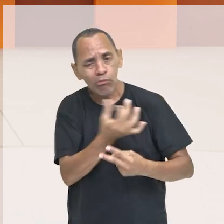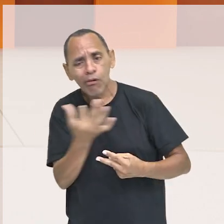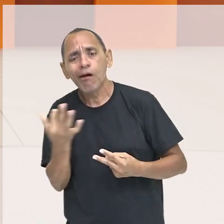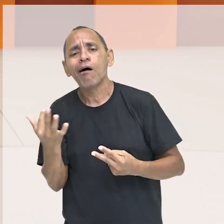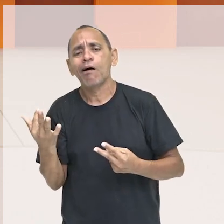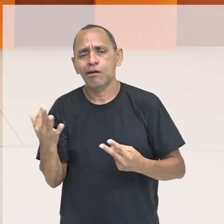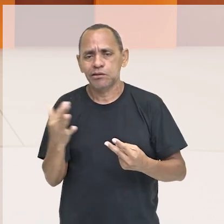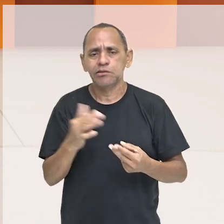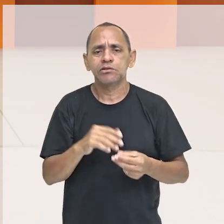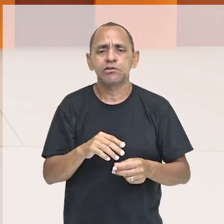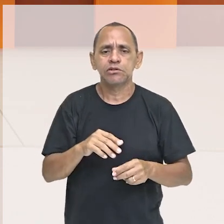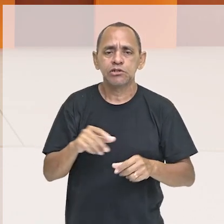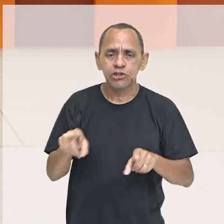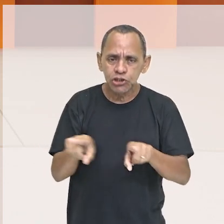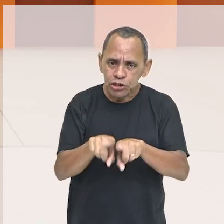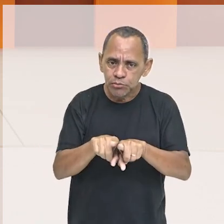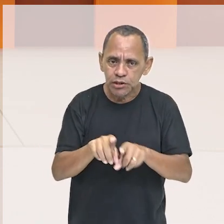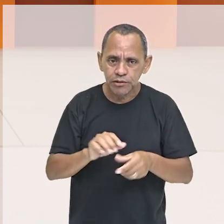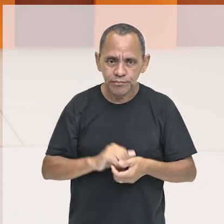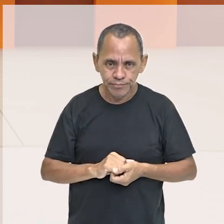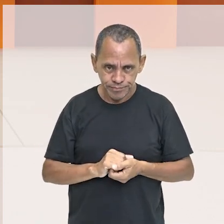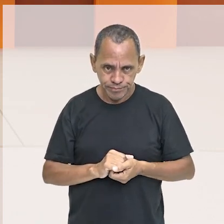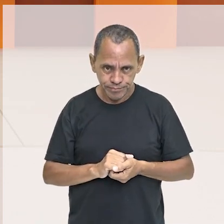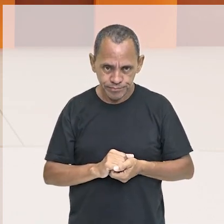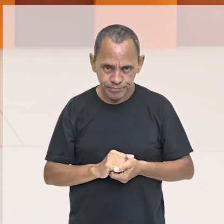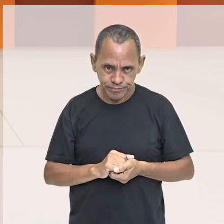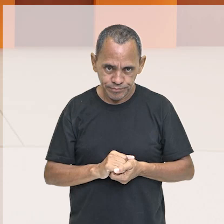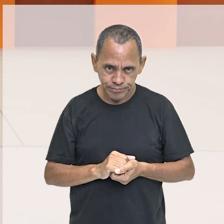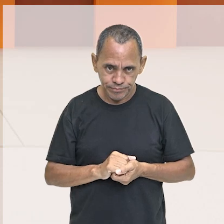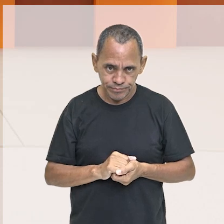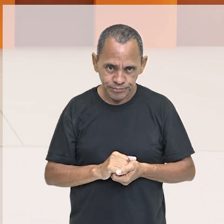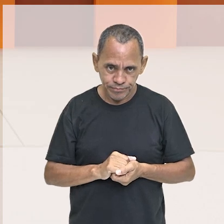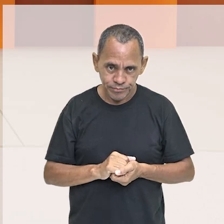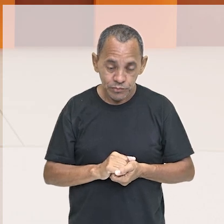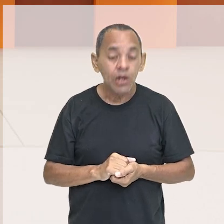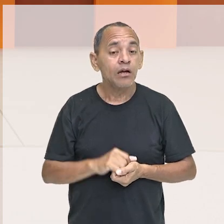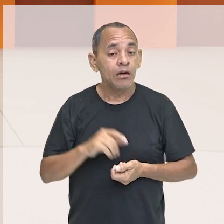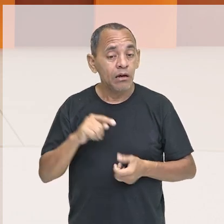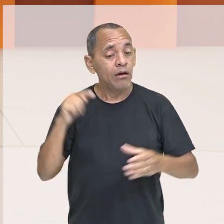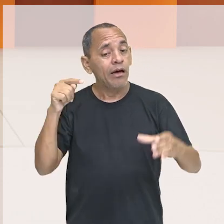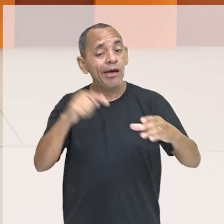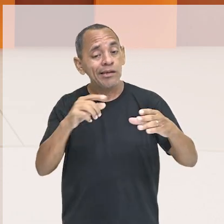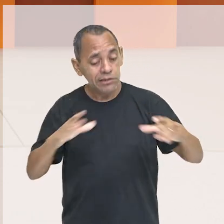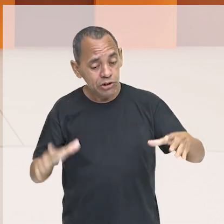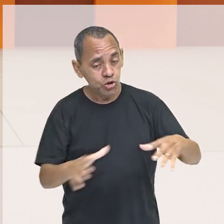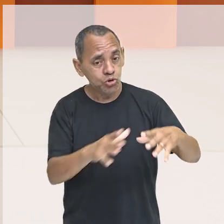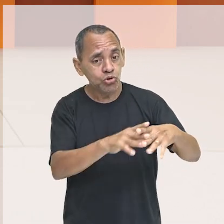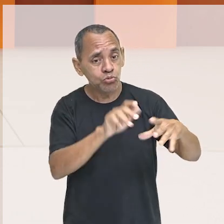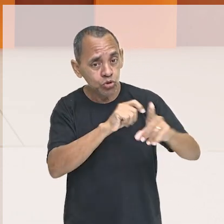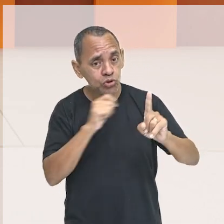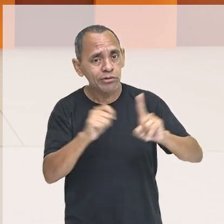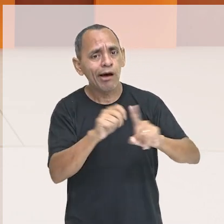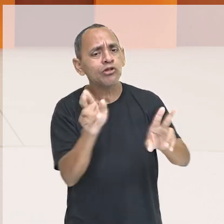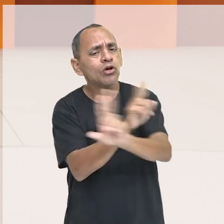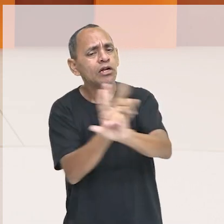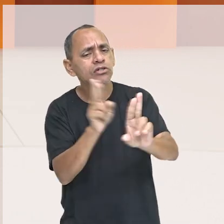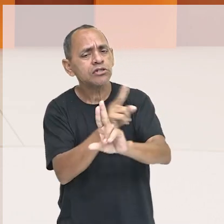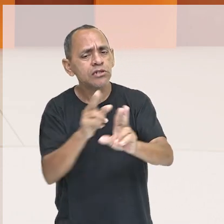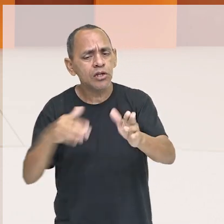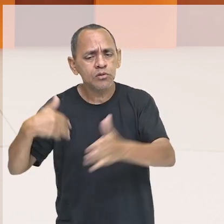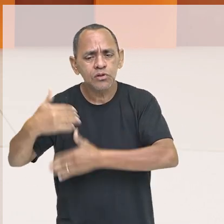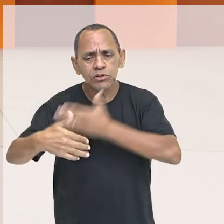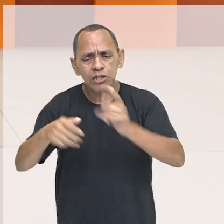grupo. Os grupos sociais estão diretamente relacionados aos processos